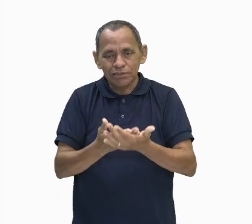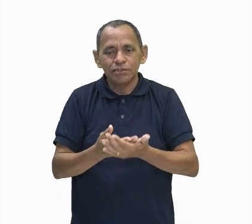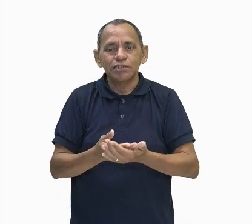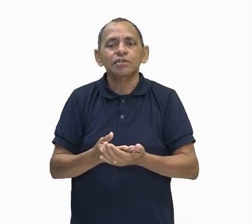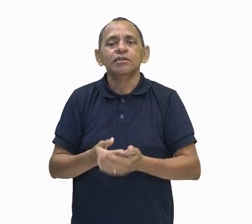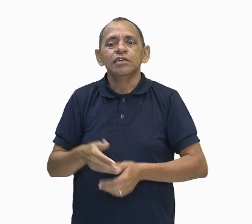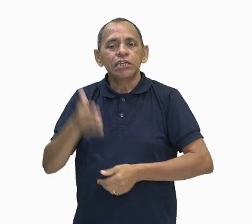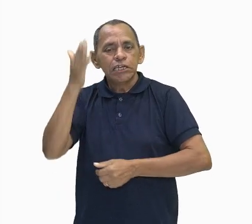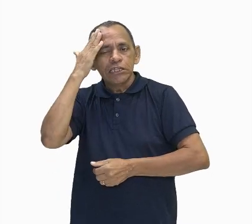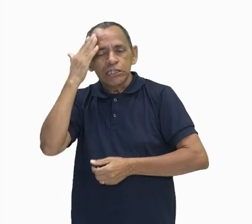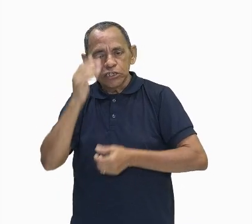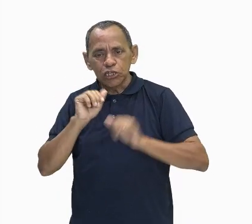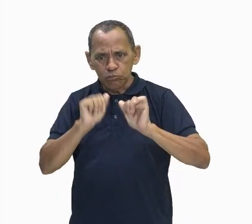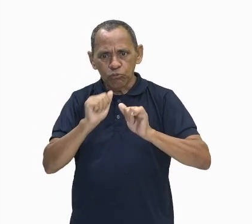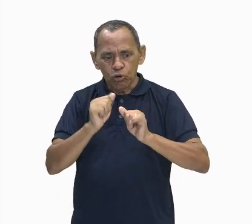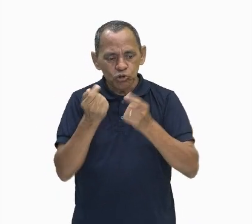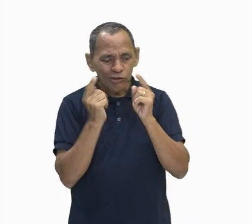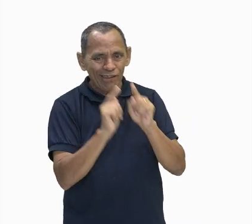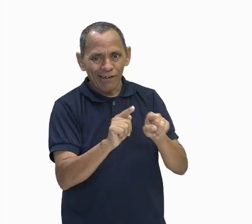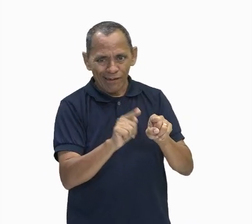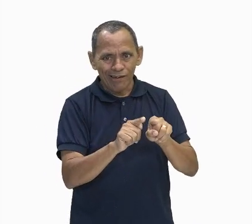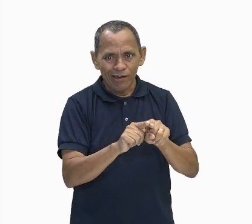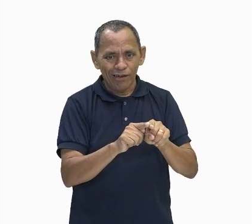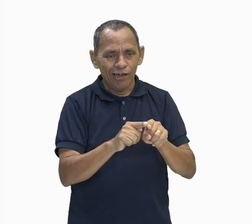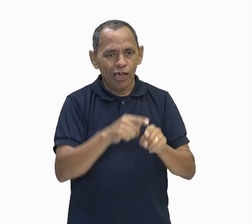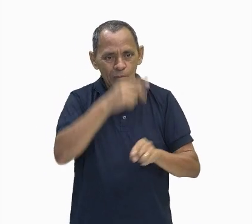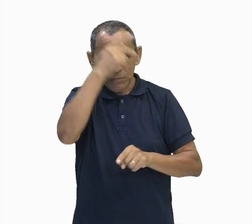sim fazer esse processo de atacar outras de uma maneira